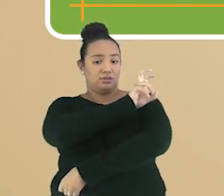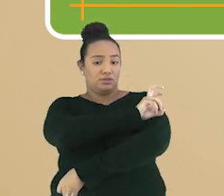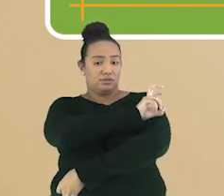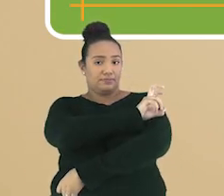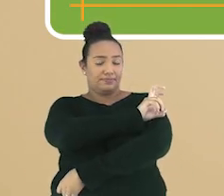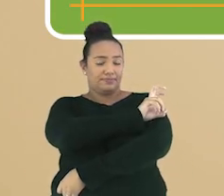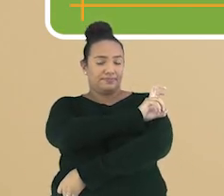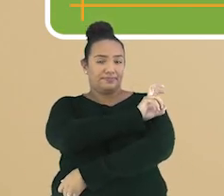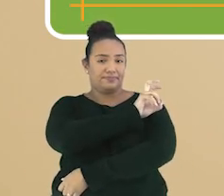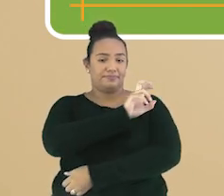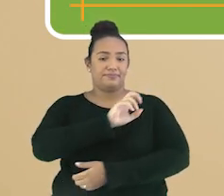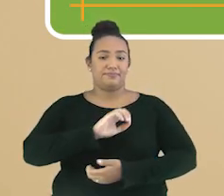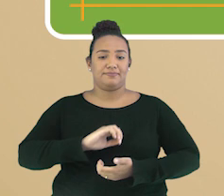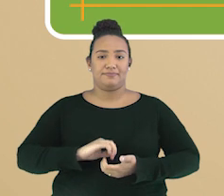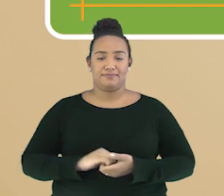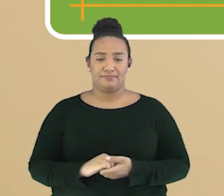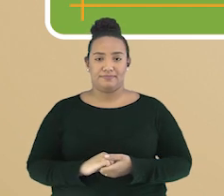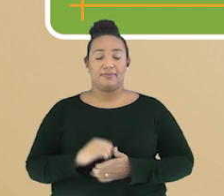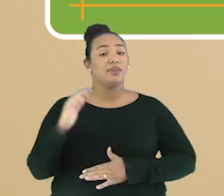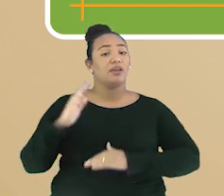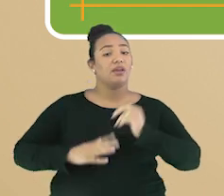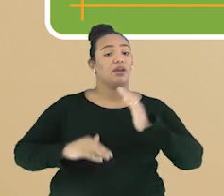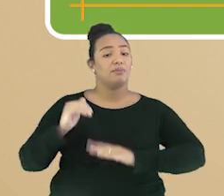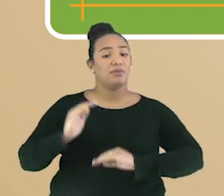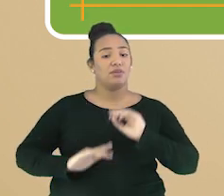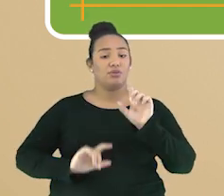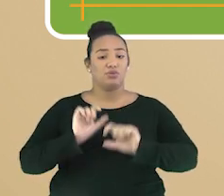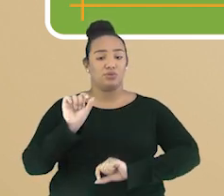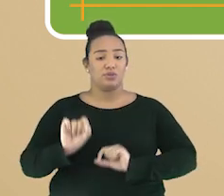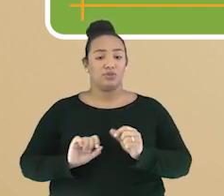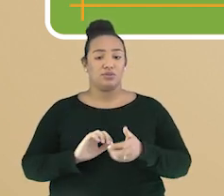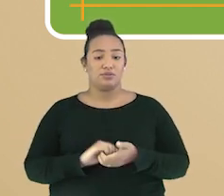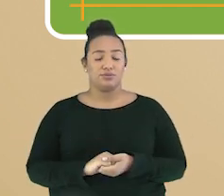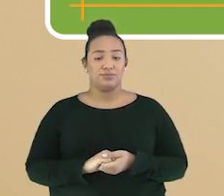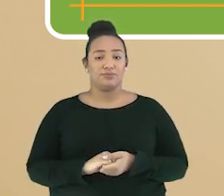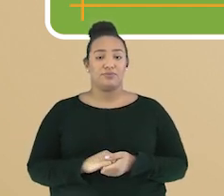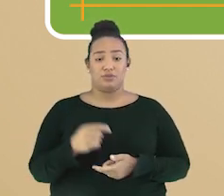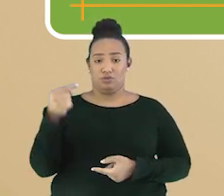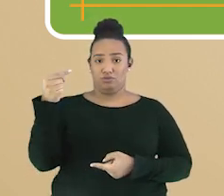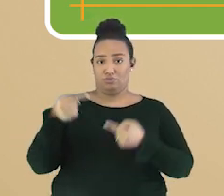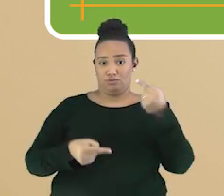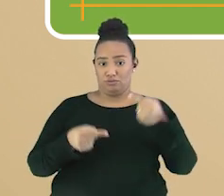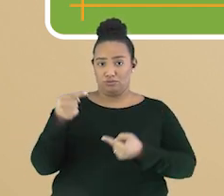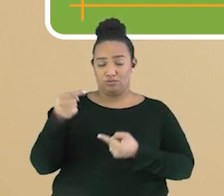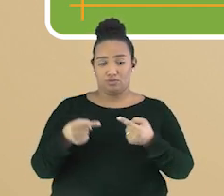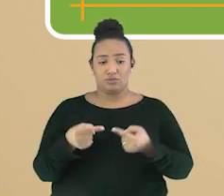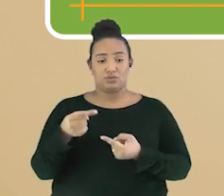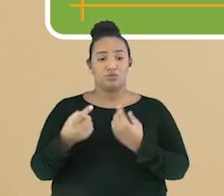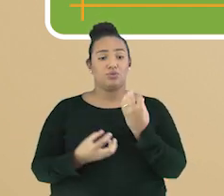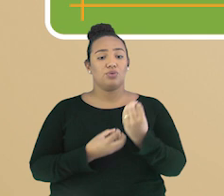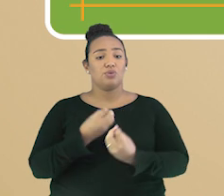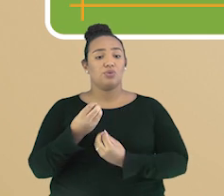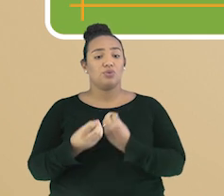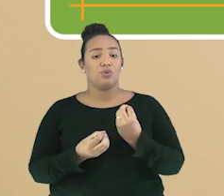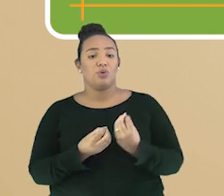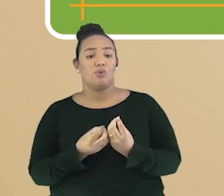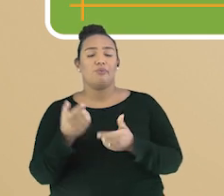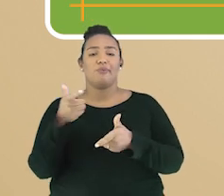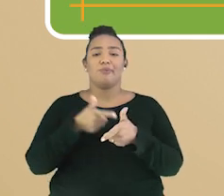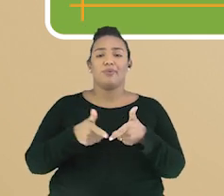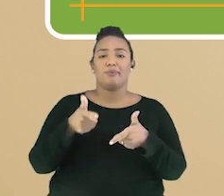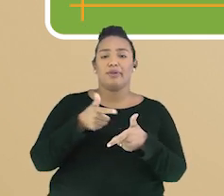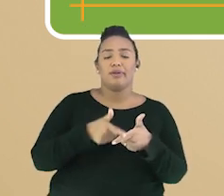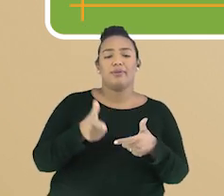anos iniciais e trabalha a habilidade de discutir a ocorrência de distúrbios